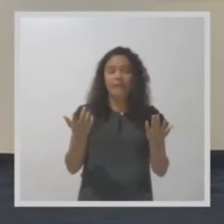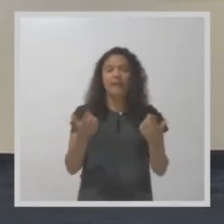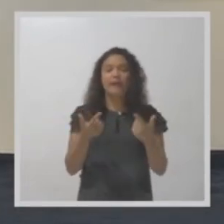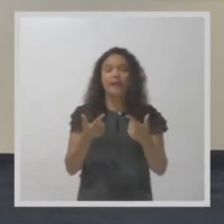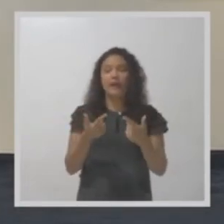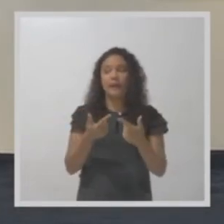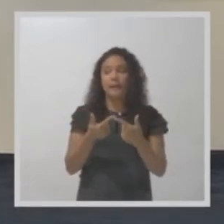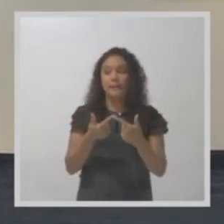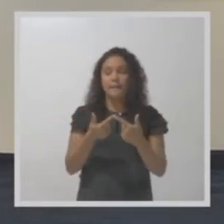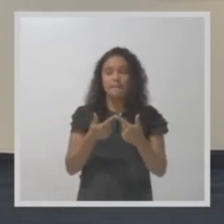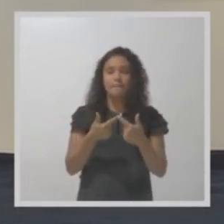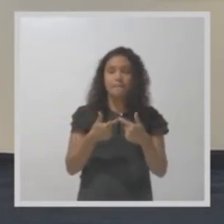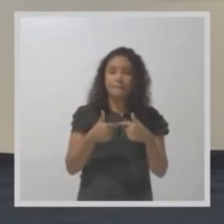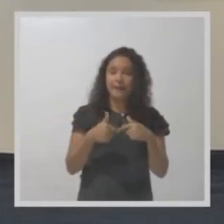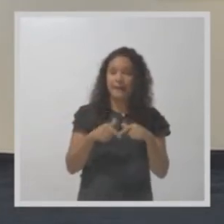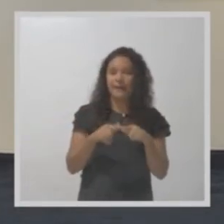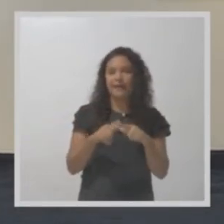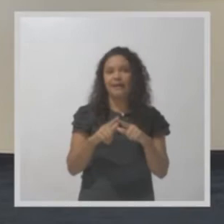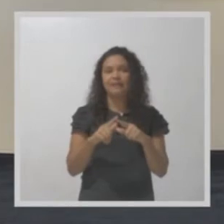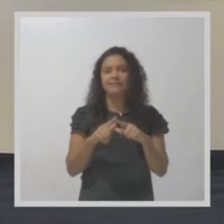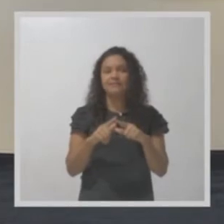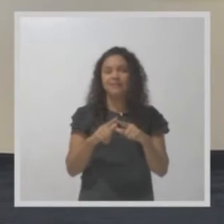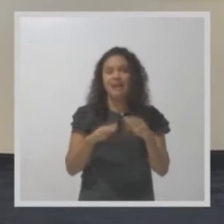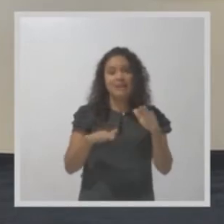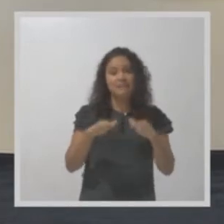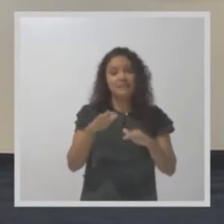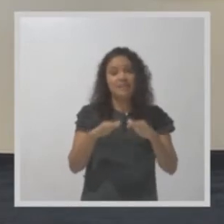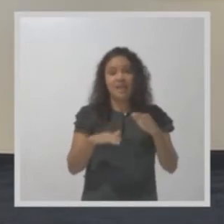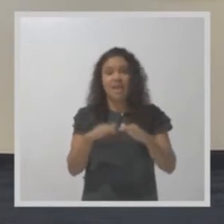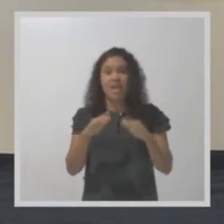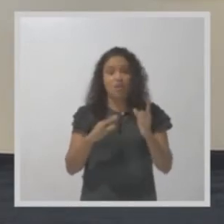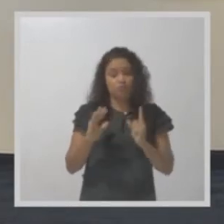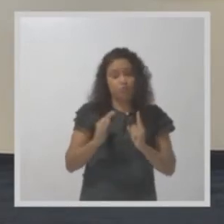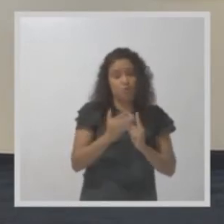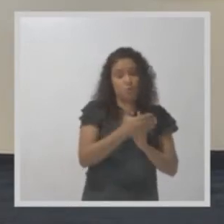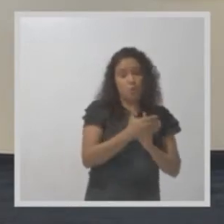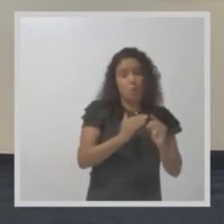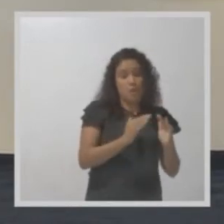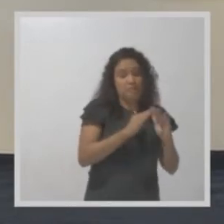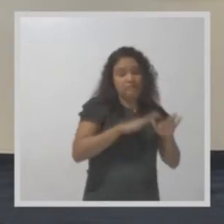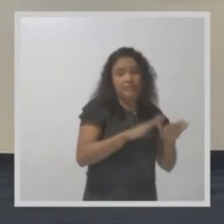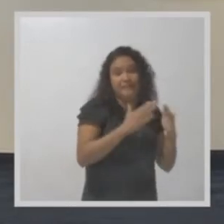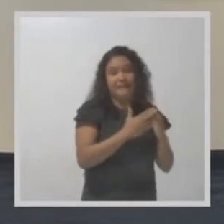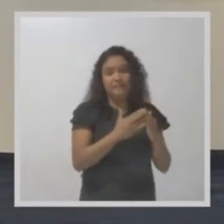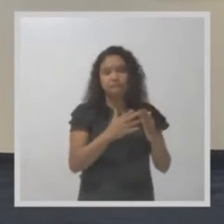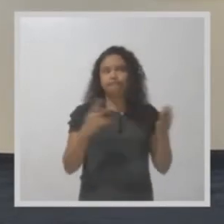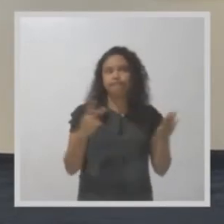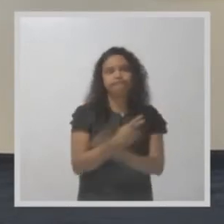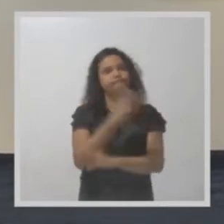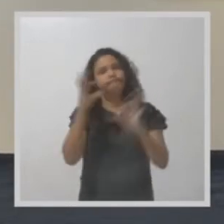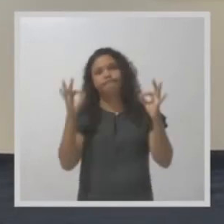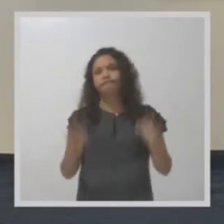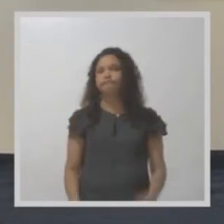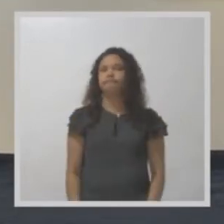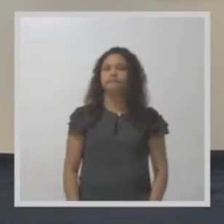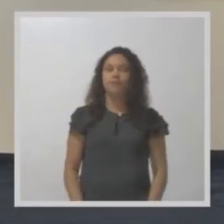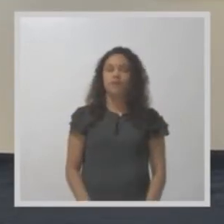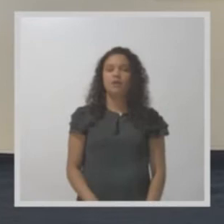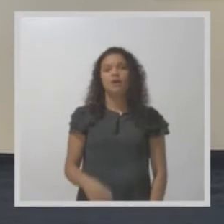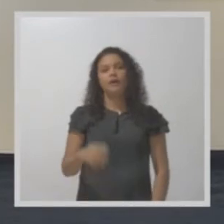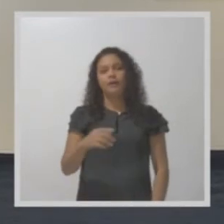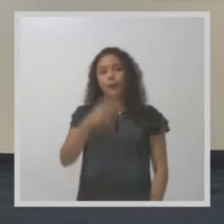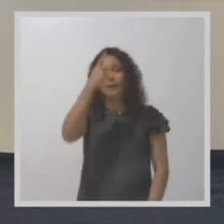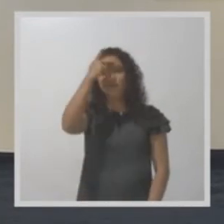atingindo o grau de isolamento social que nós devemos atingir, ficando em casa, as pessoas começaram